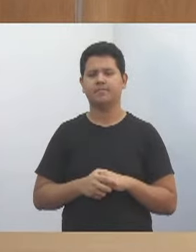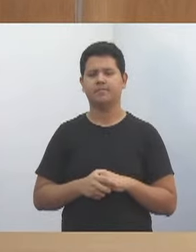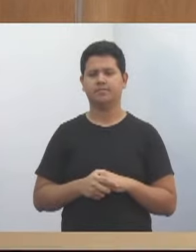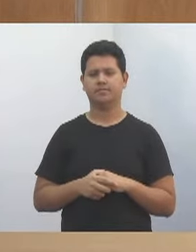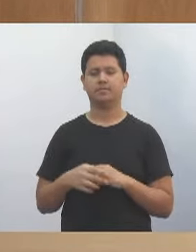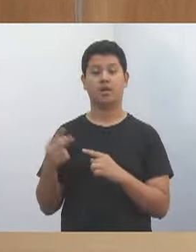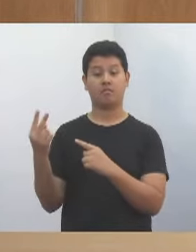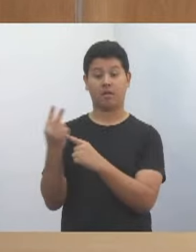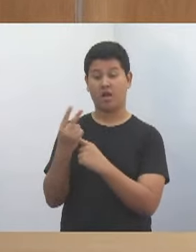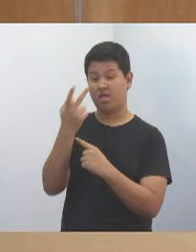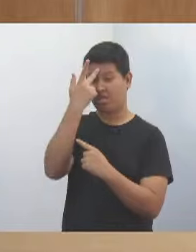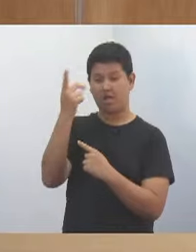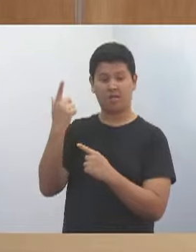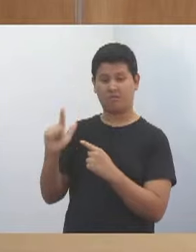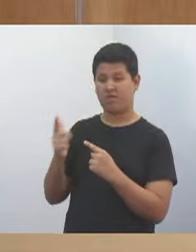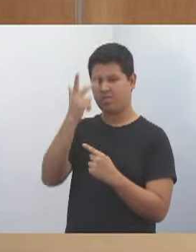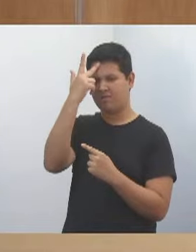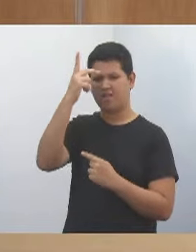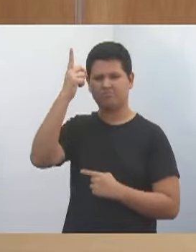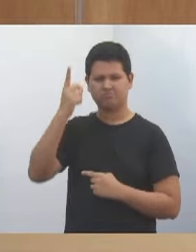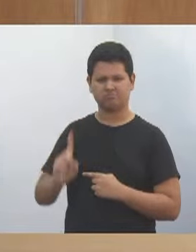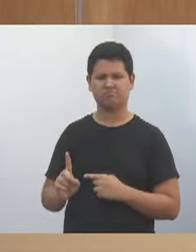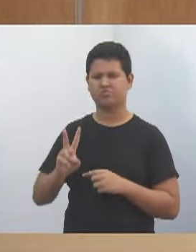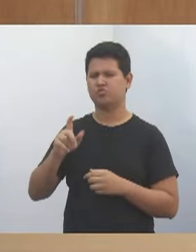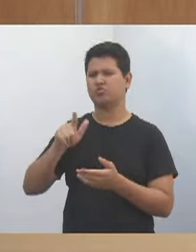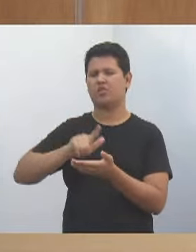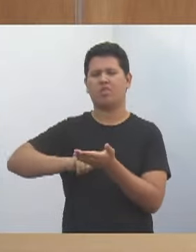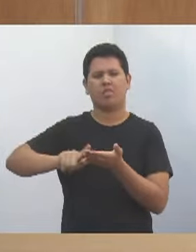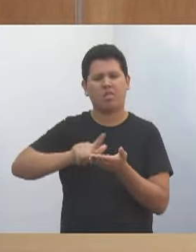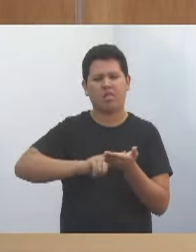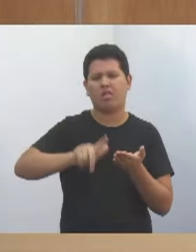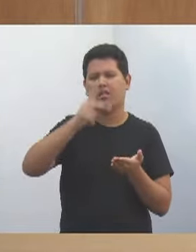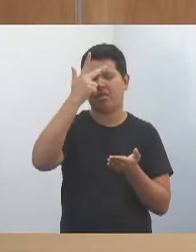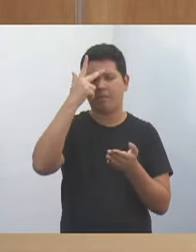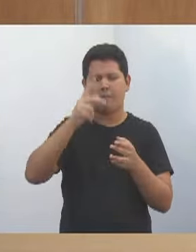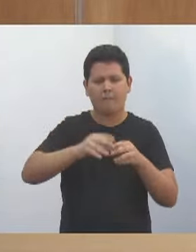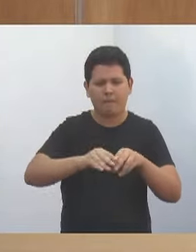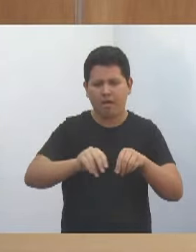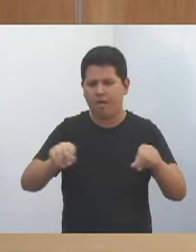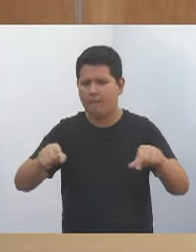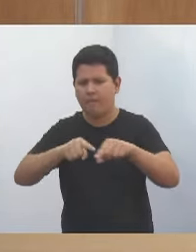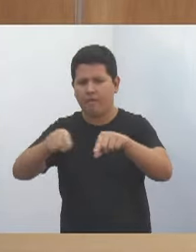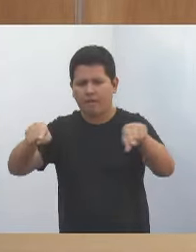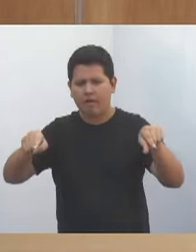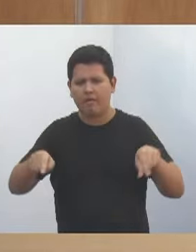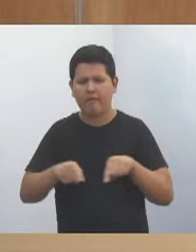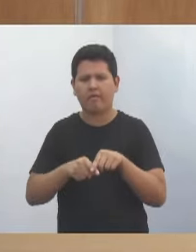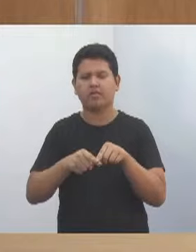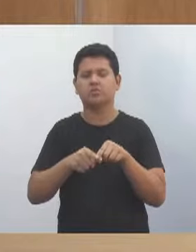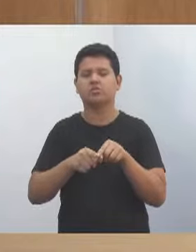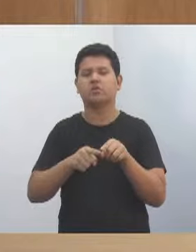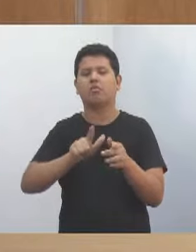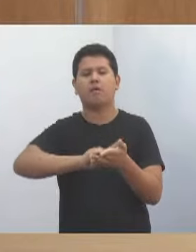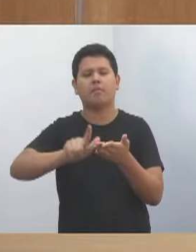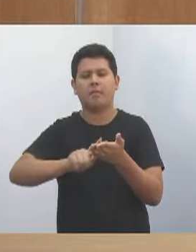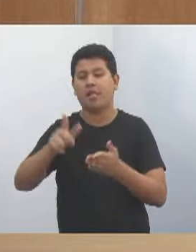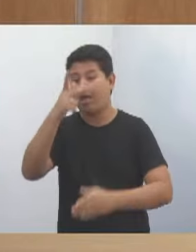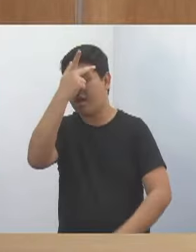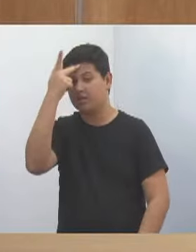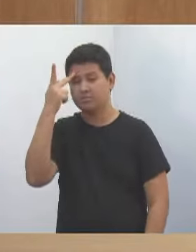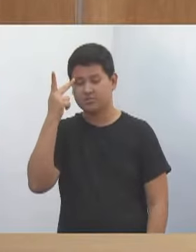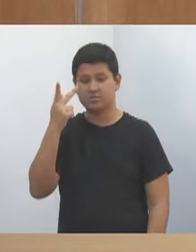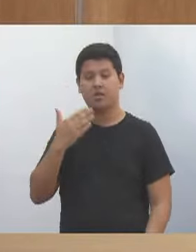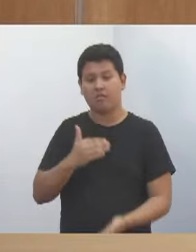de não ter aquela obrigação de limpar o seu terreno, de manter limpo, as pessoas